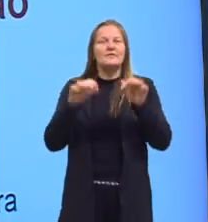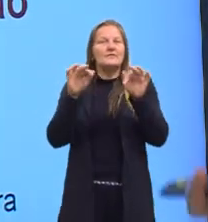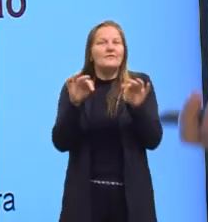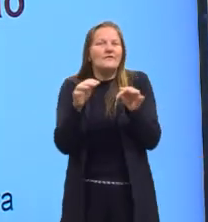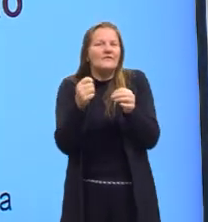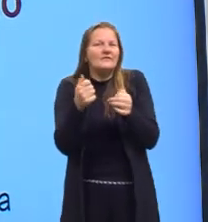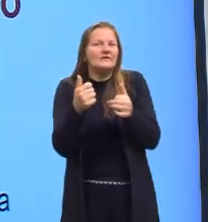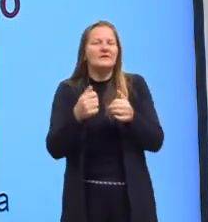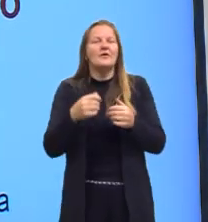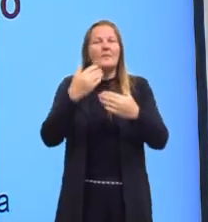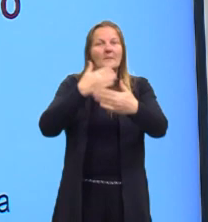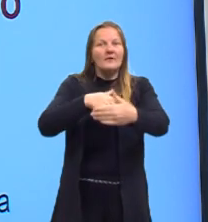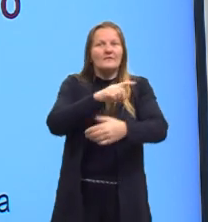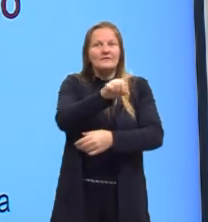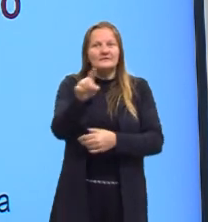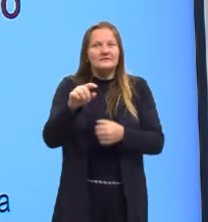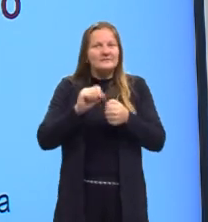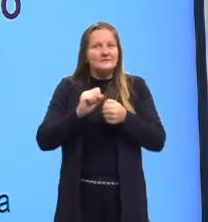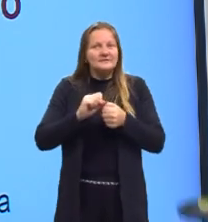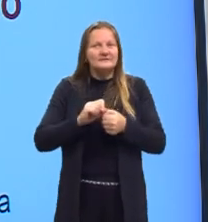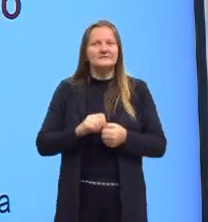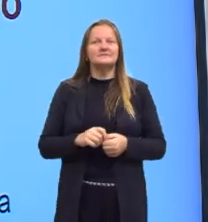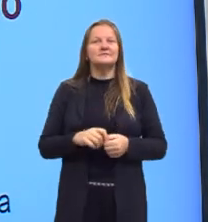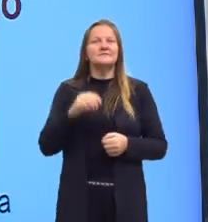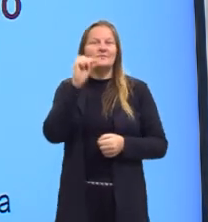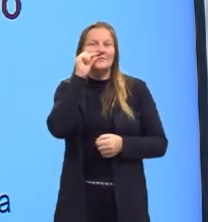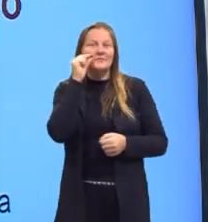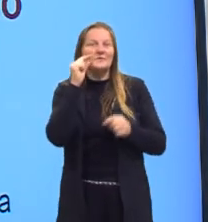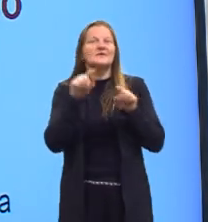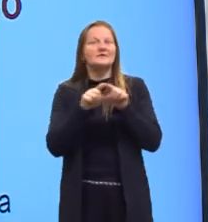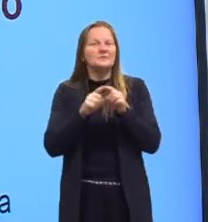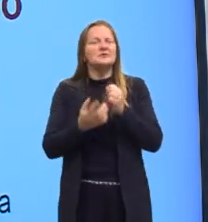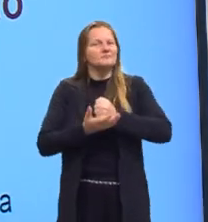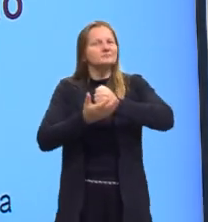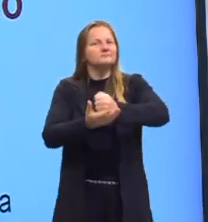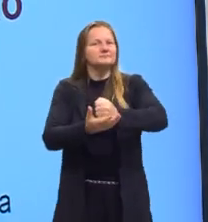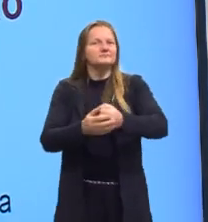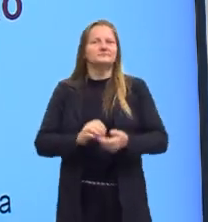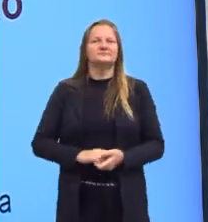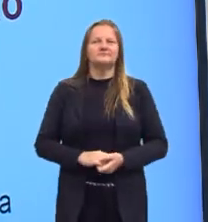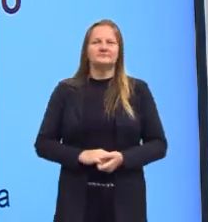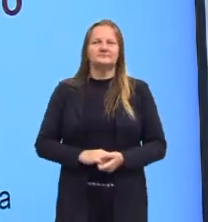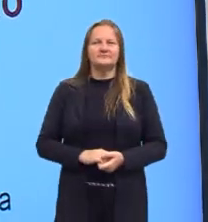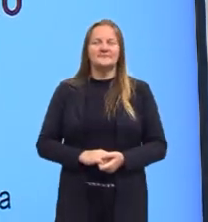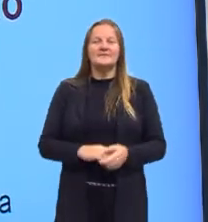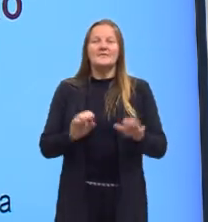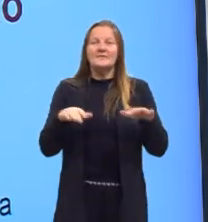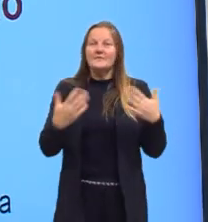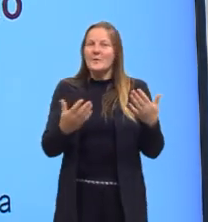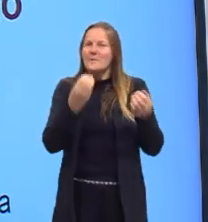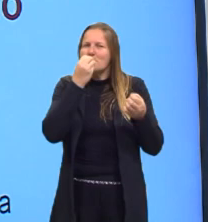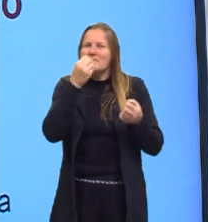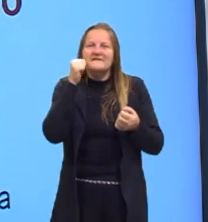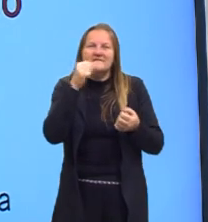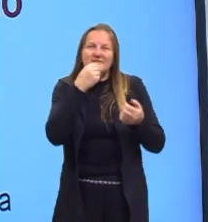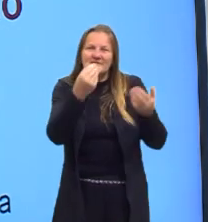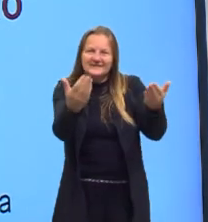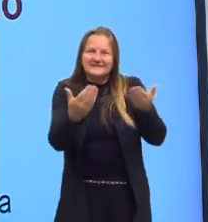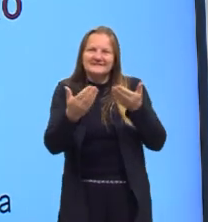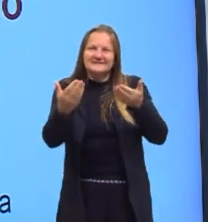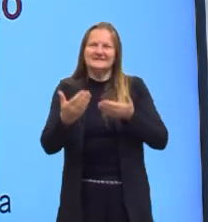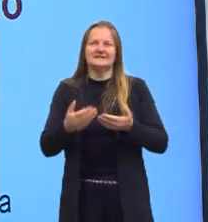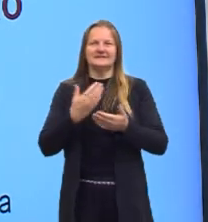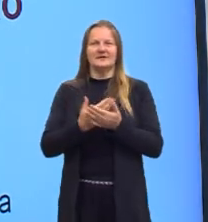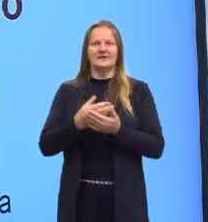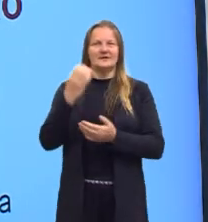ou para alguma prova que você for fazer nem vestibular também ajuda bastante tá então bem-vindos e bem-vindas